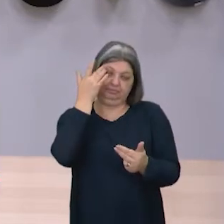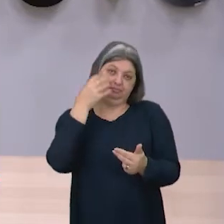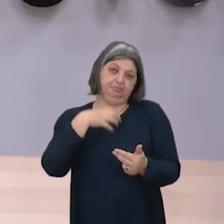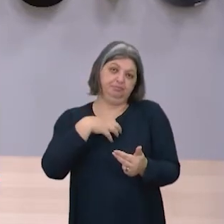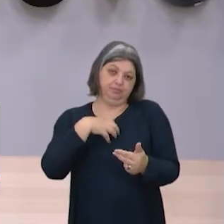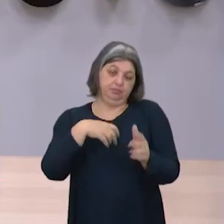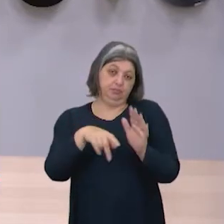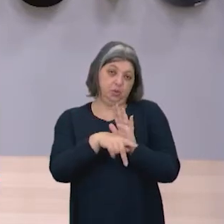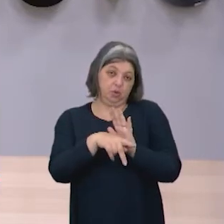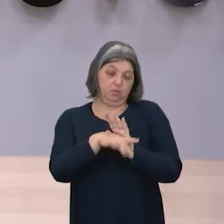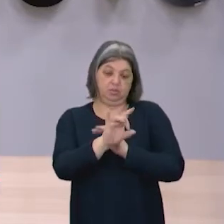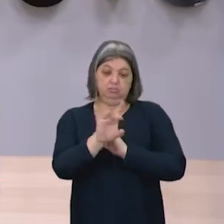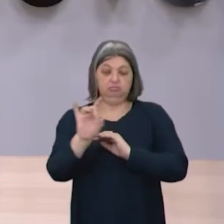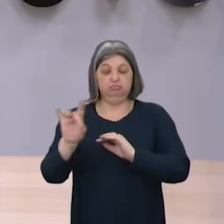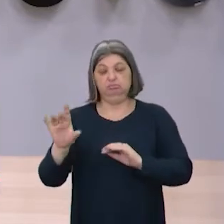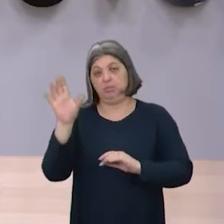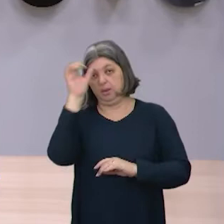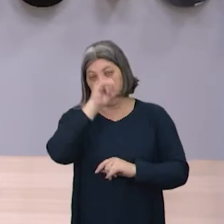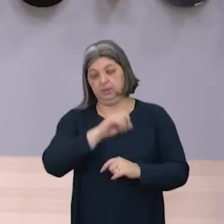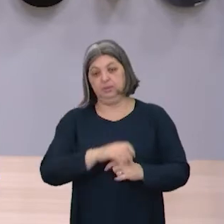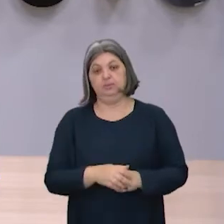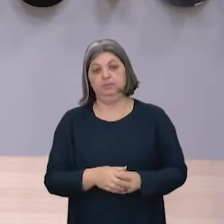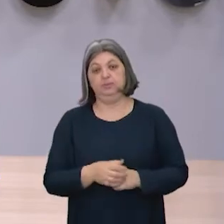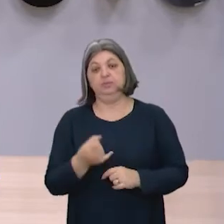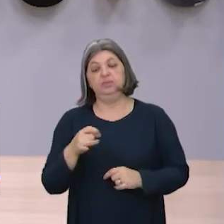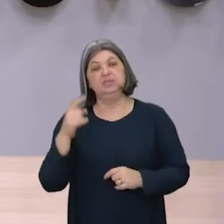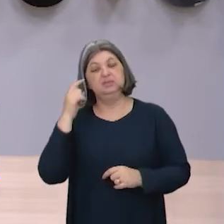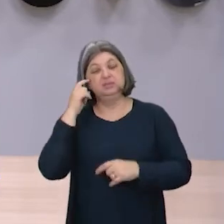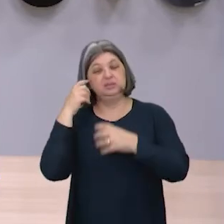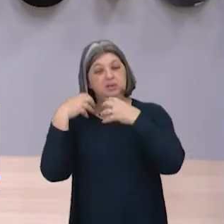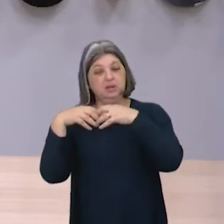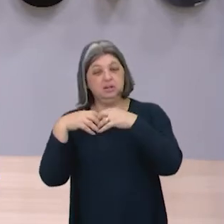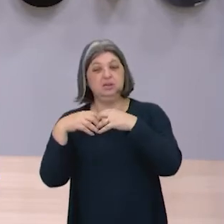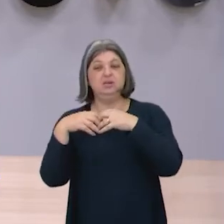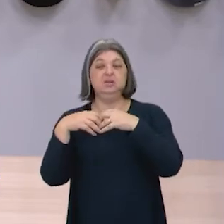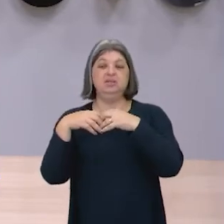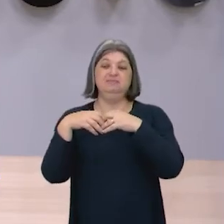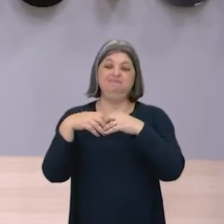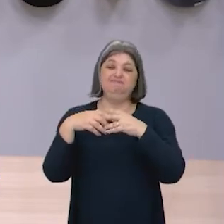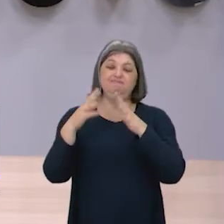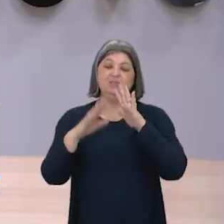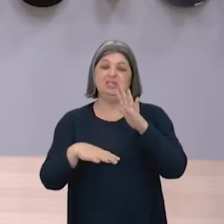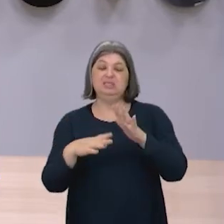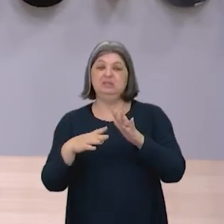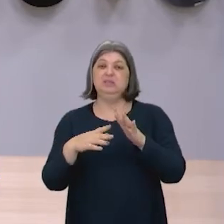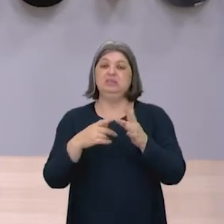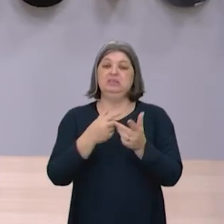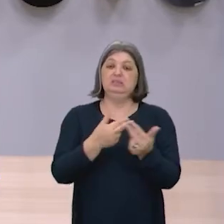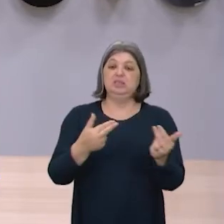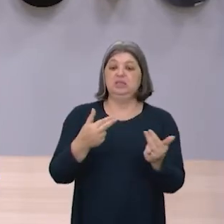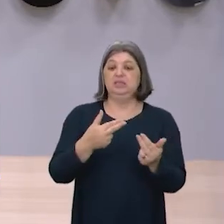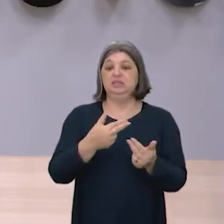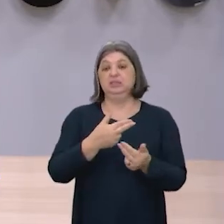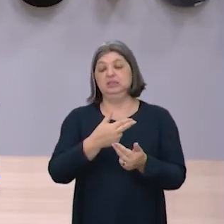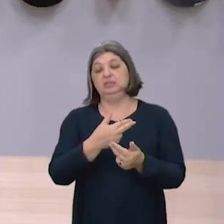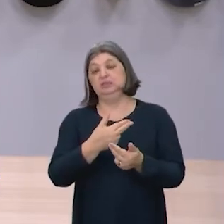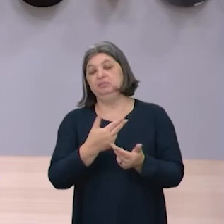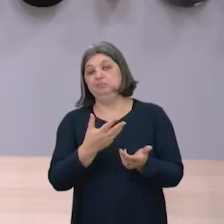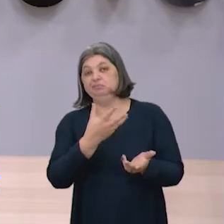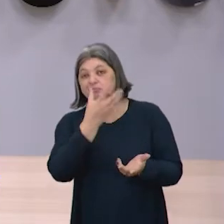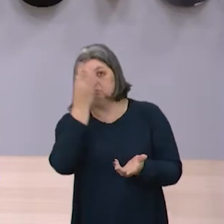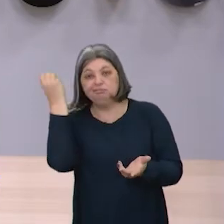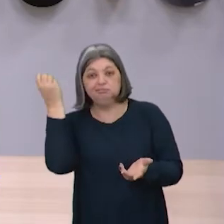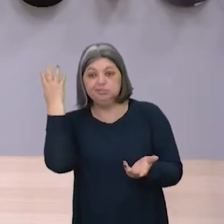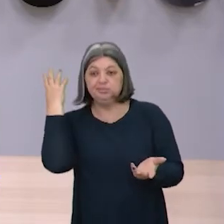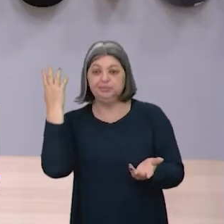seu caderno, porque se deixar só por conta do cérebro, a gente toma uma peça, esquece coisa. Eu, por exemplo,